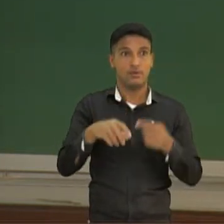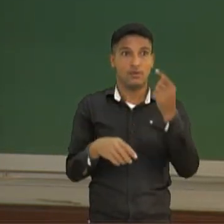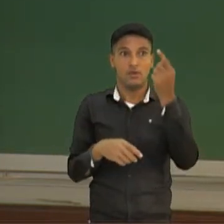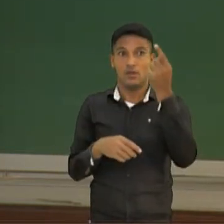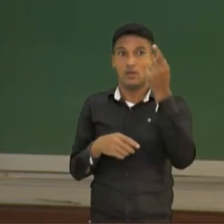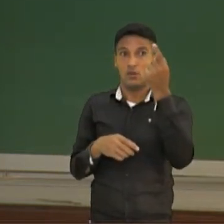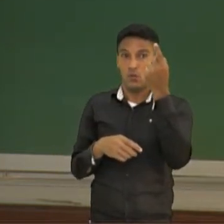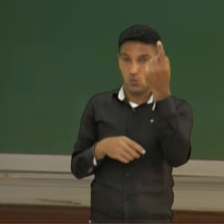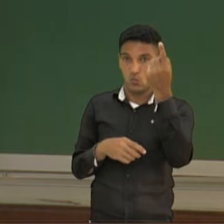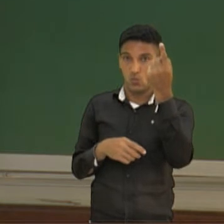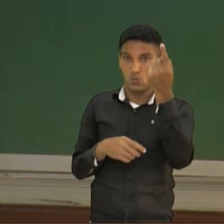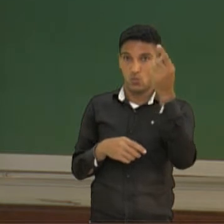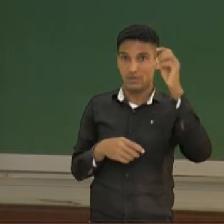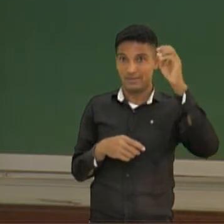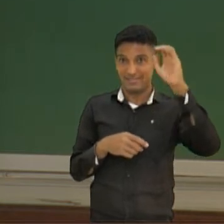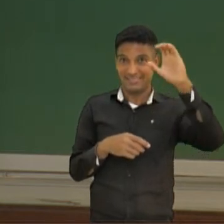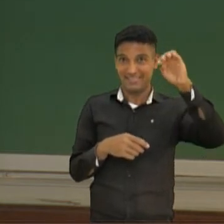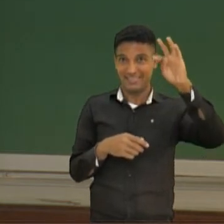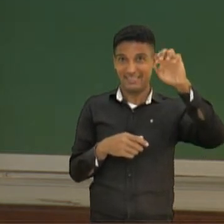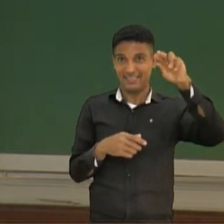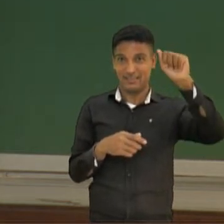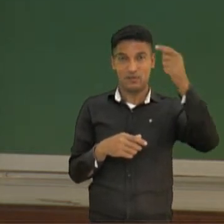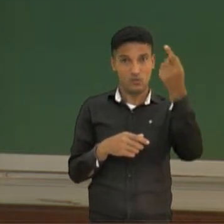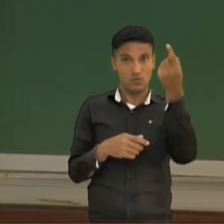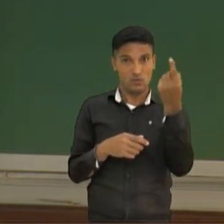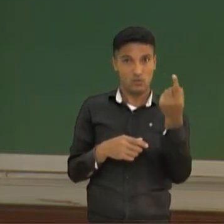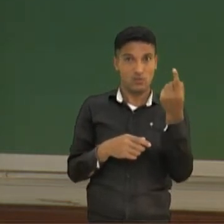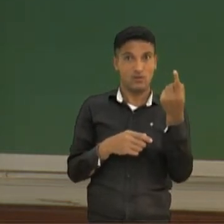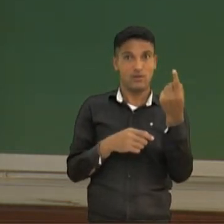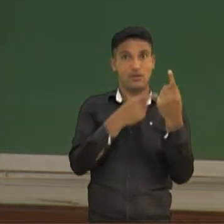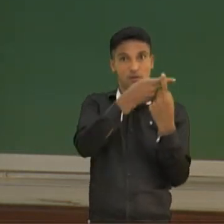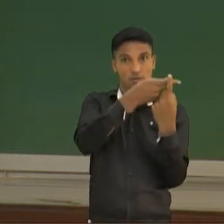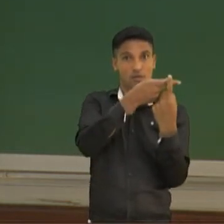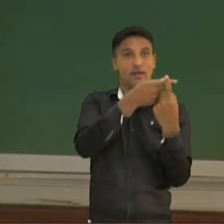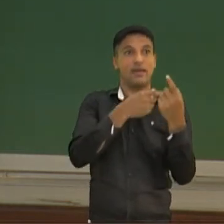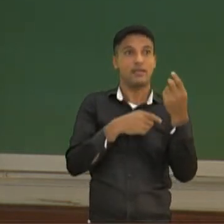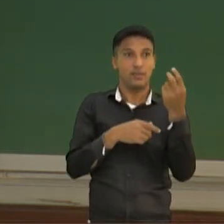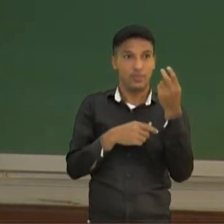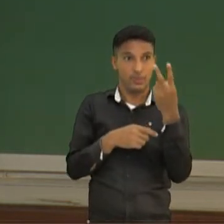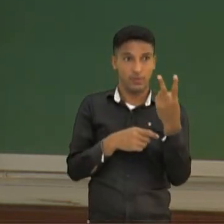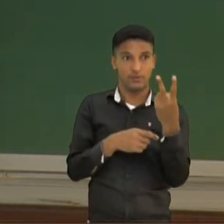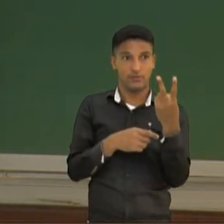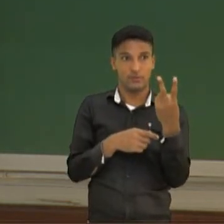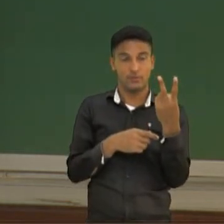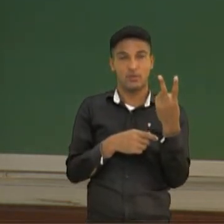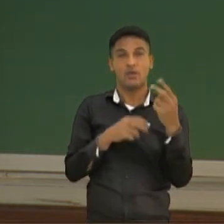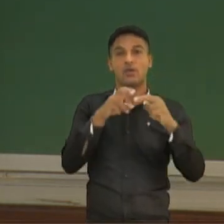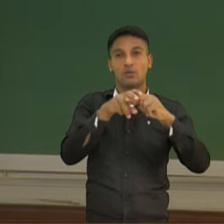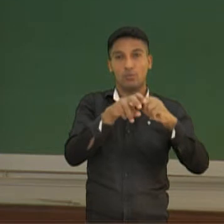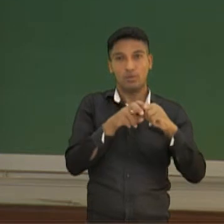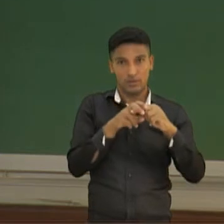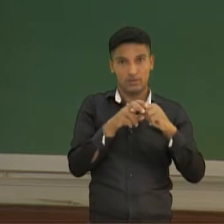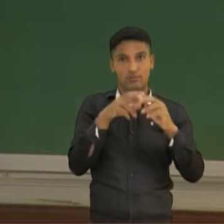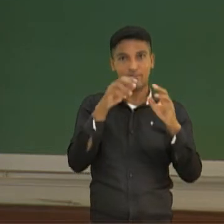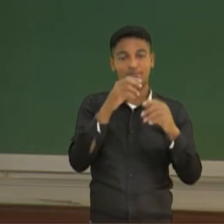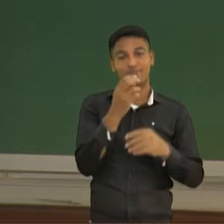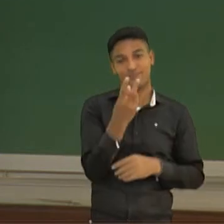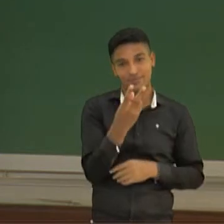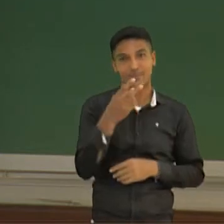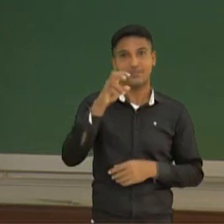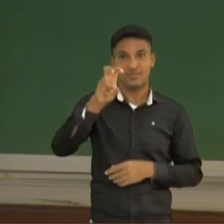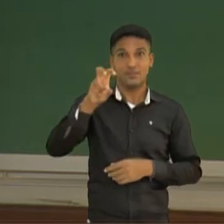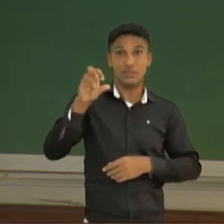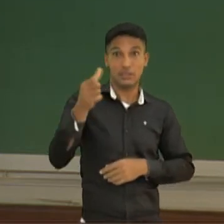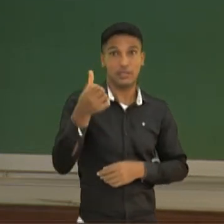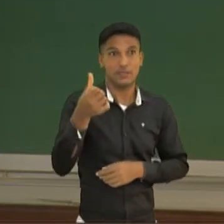uma centena, 2 centenas. Então, quer dizer que 128 vezes 2 é a mesma coisa que 256.